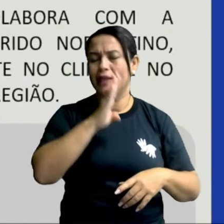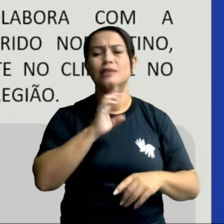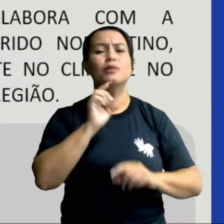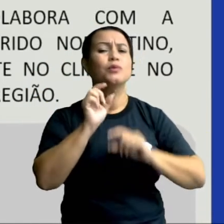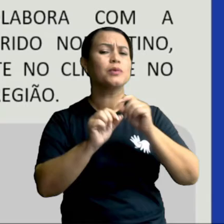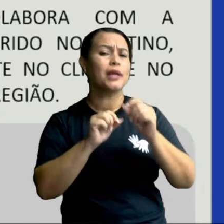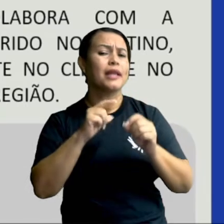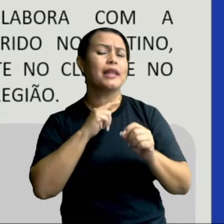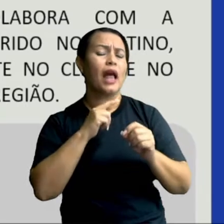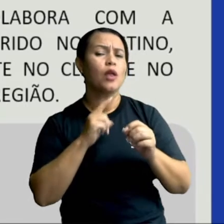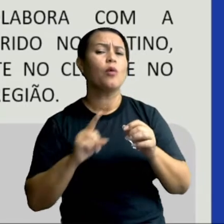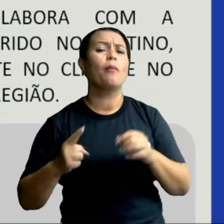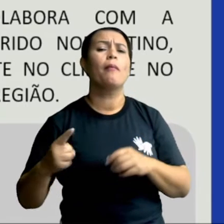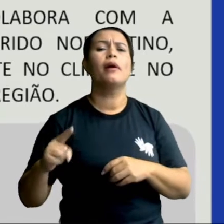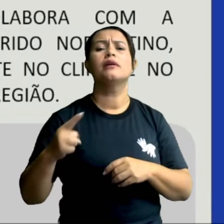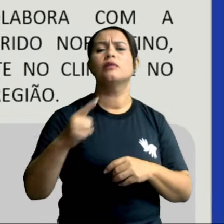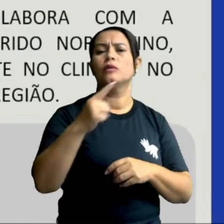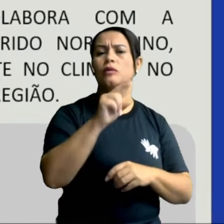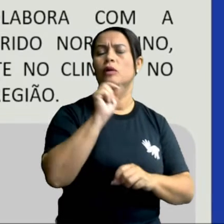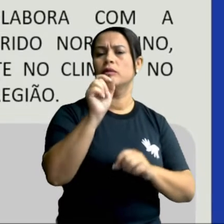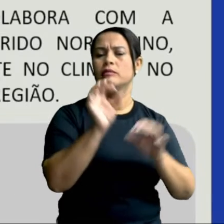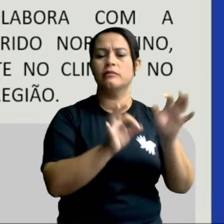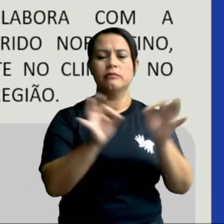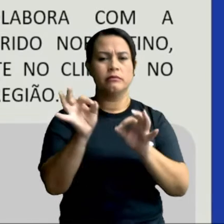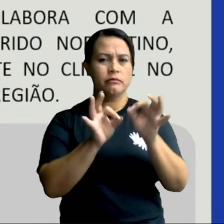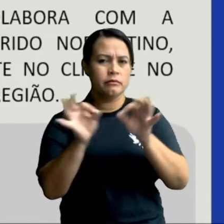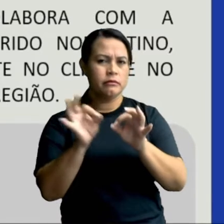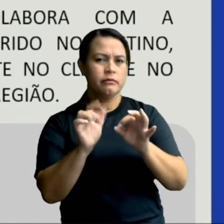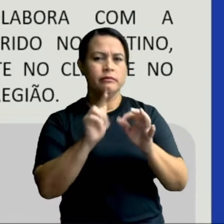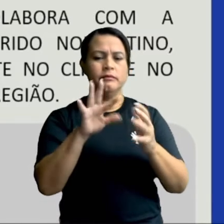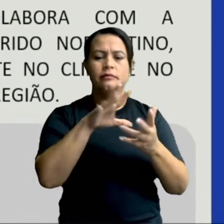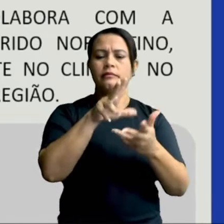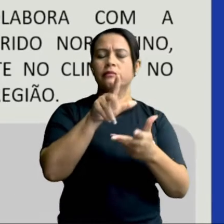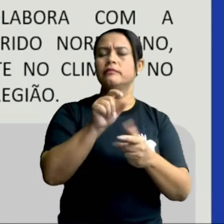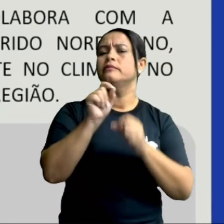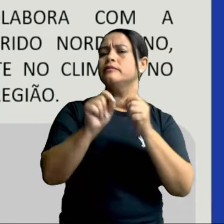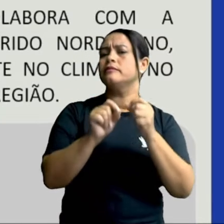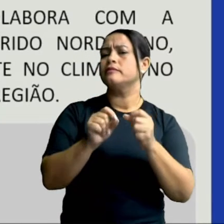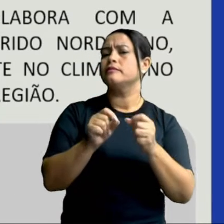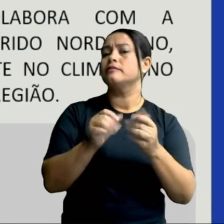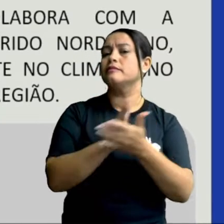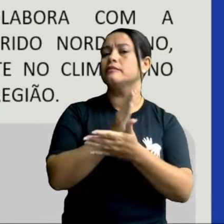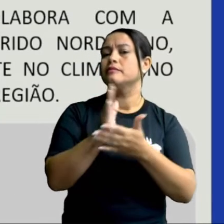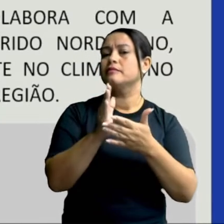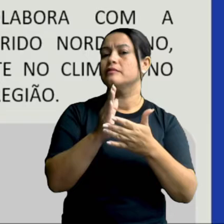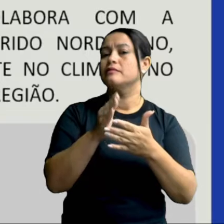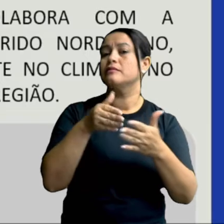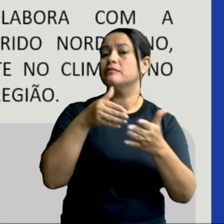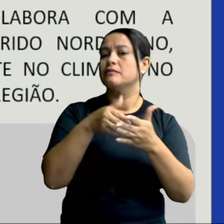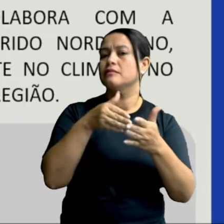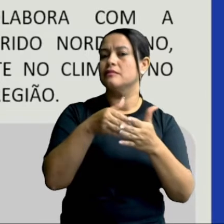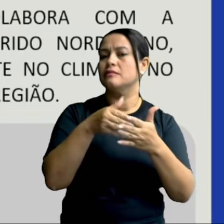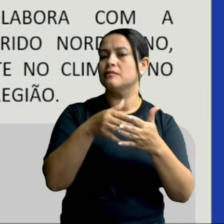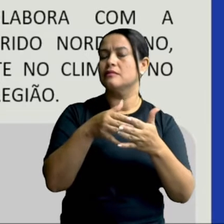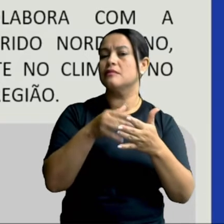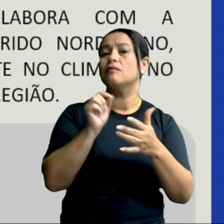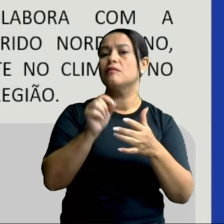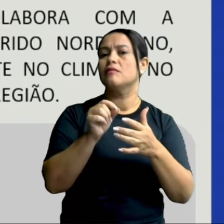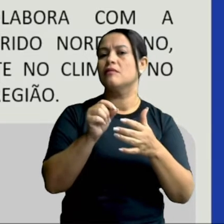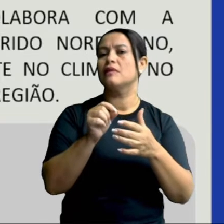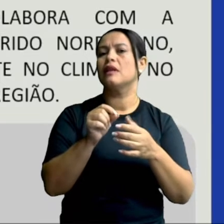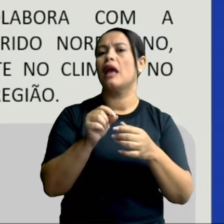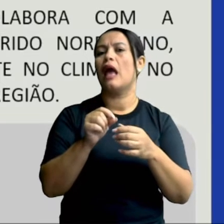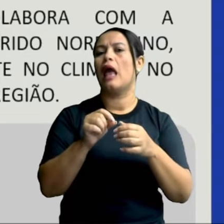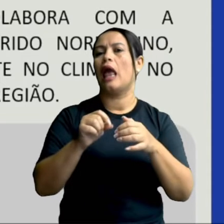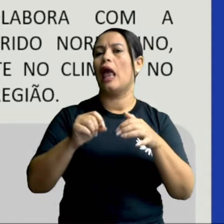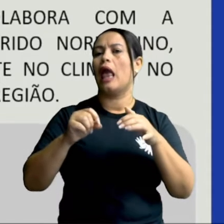sua altitude, essa formação geológica impede que a umidade e as precipitações vindas